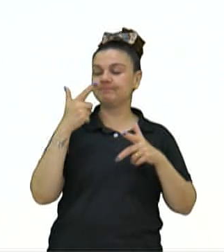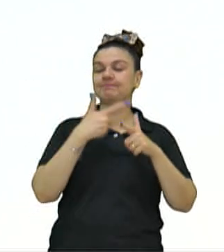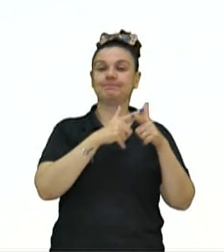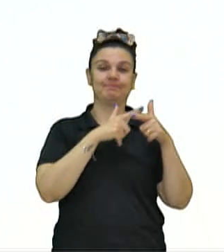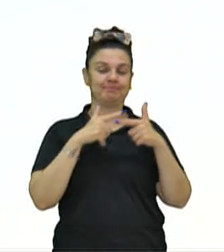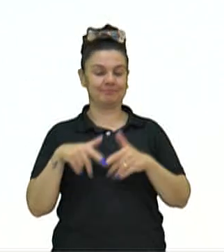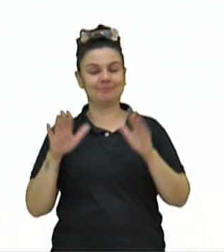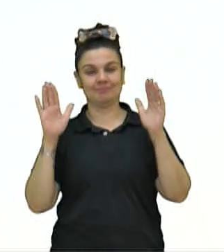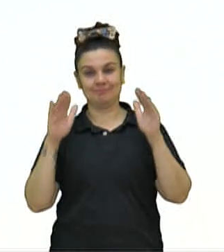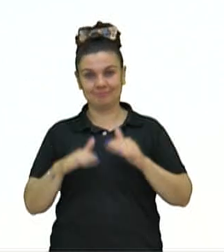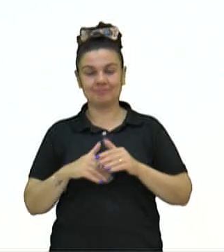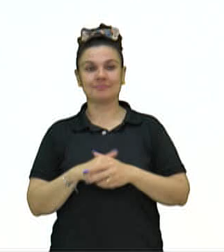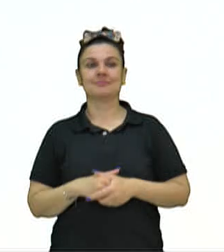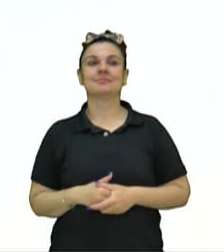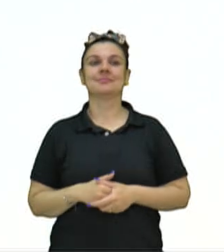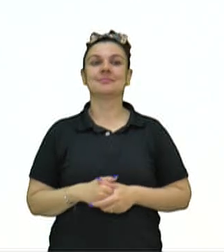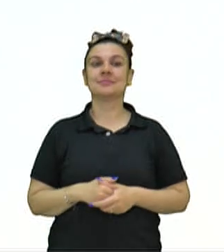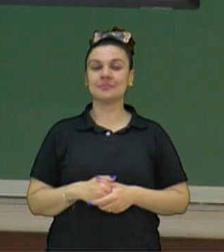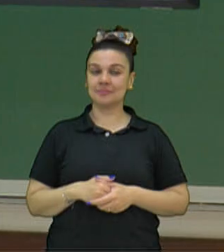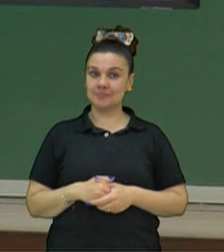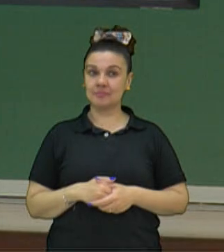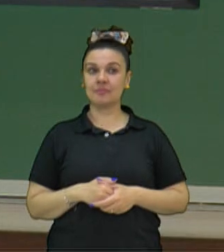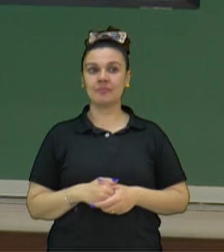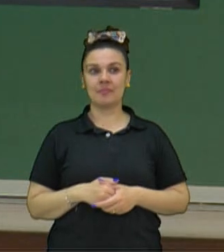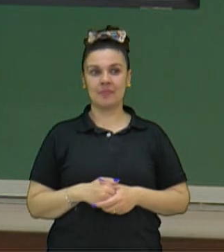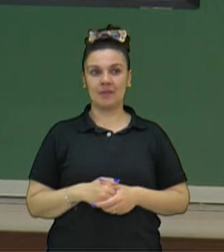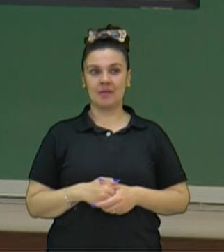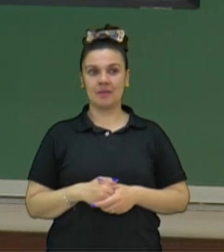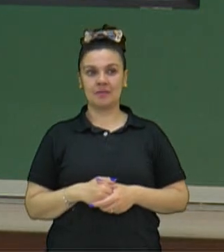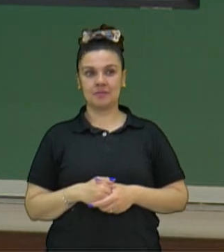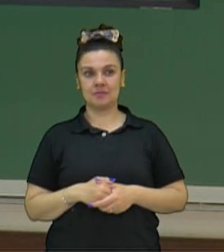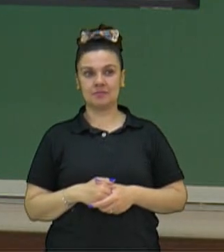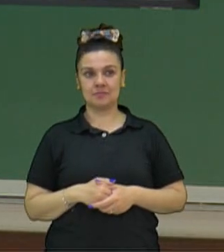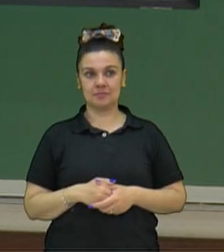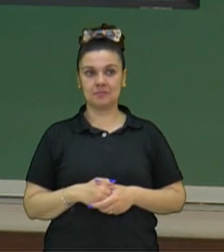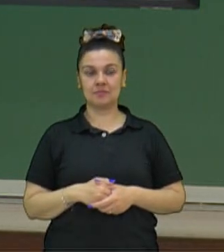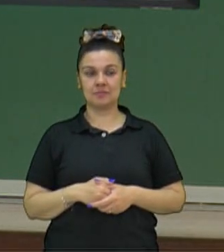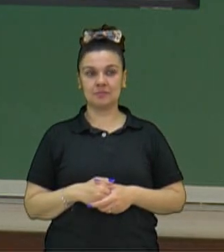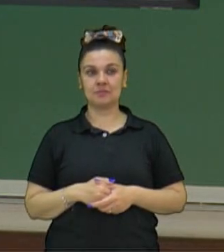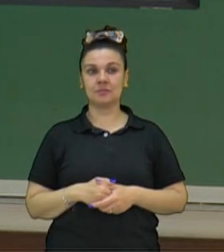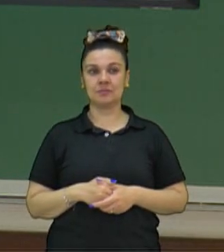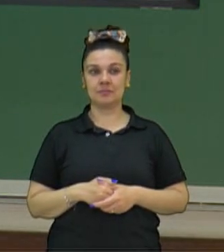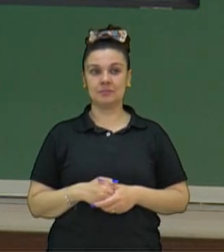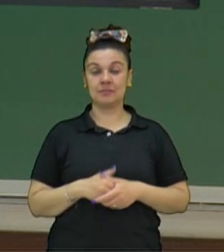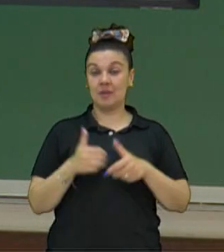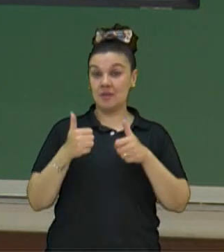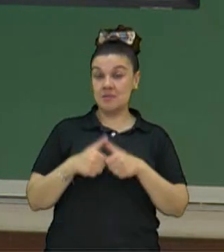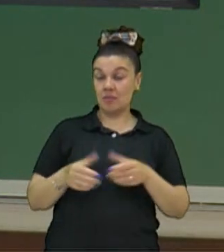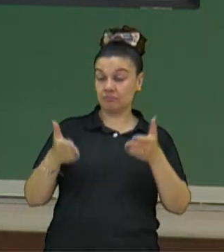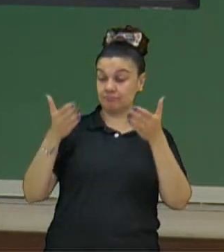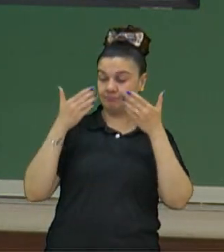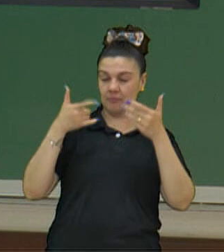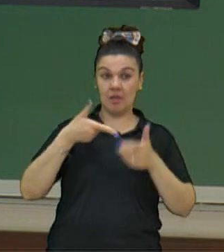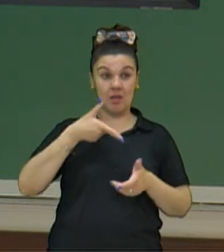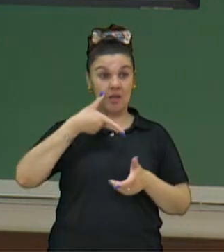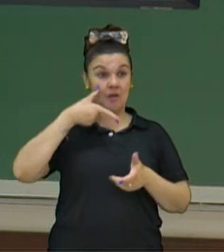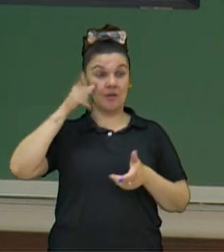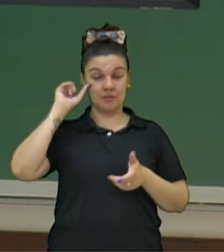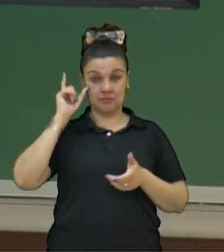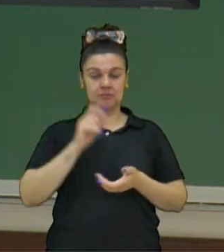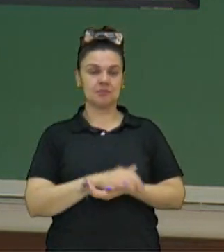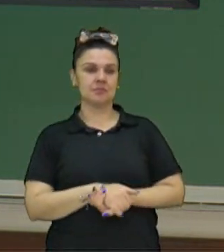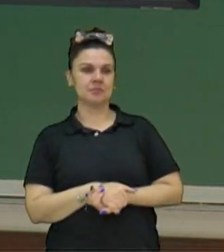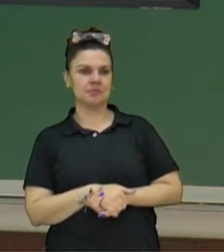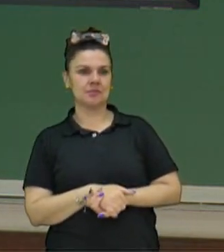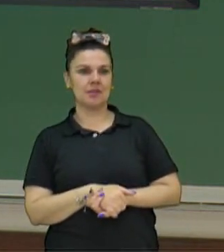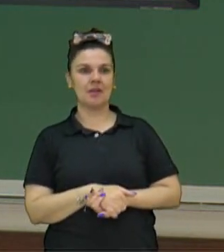daí dá, certo? Agora, já que então, estava um dia muito quente ontem. The children.